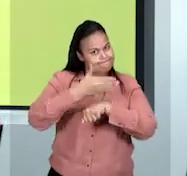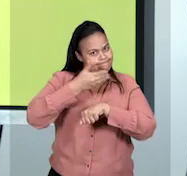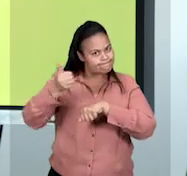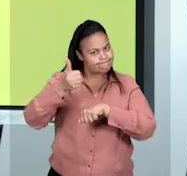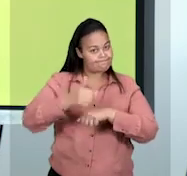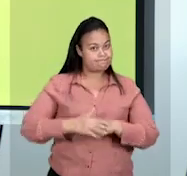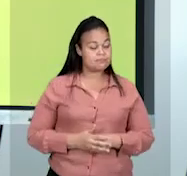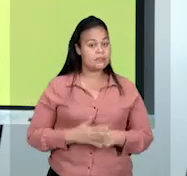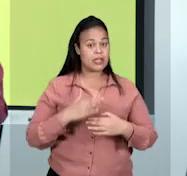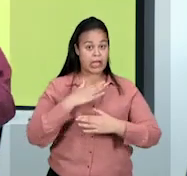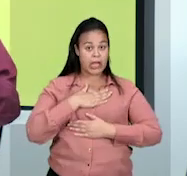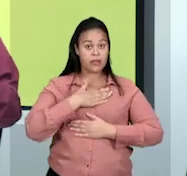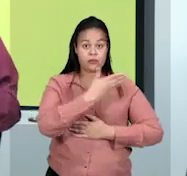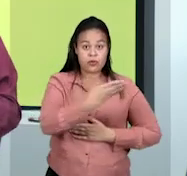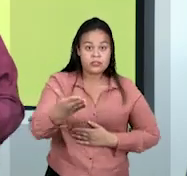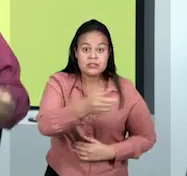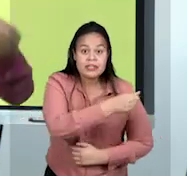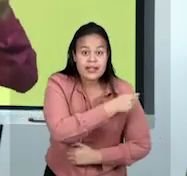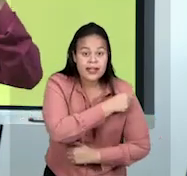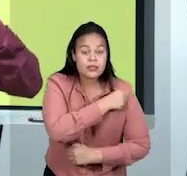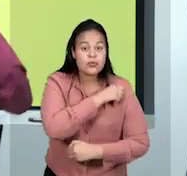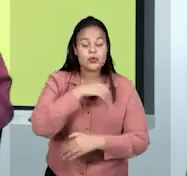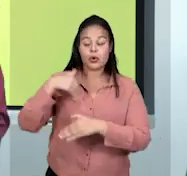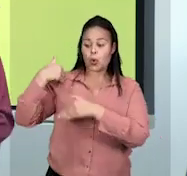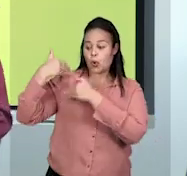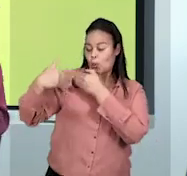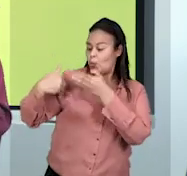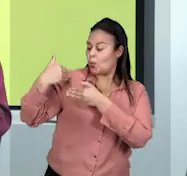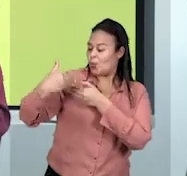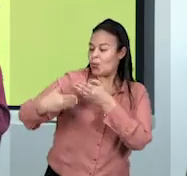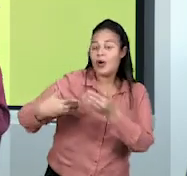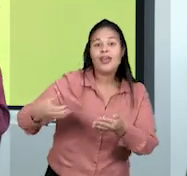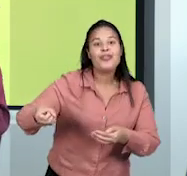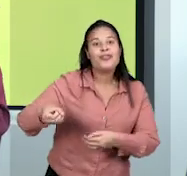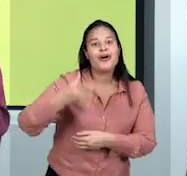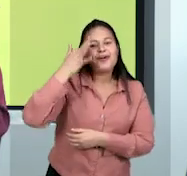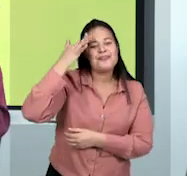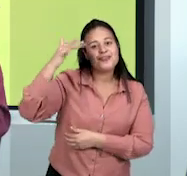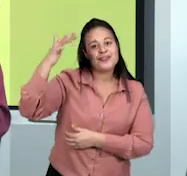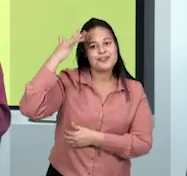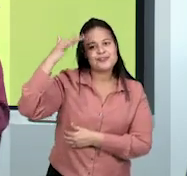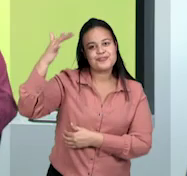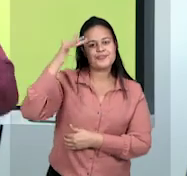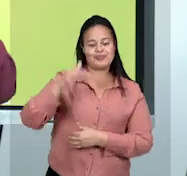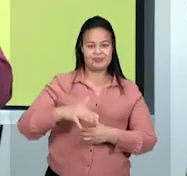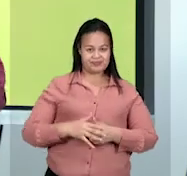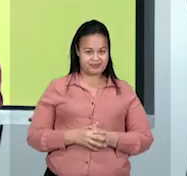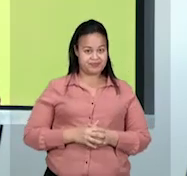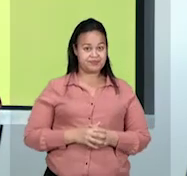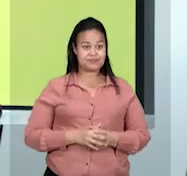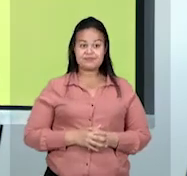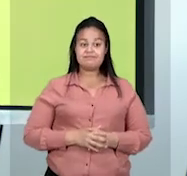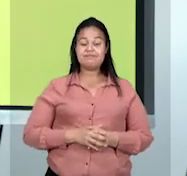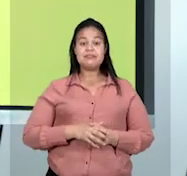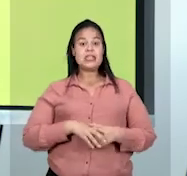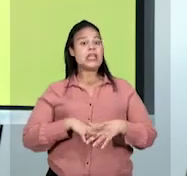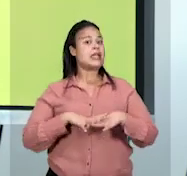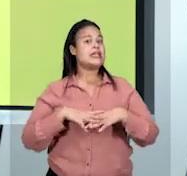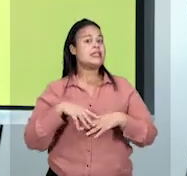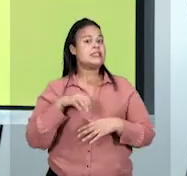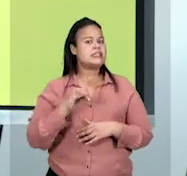caros alunos, estamos construindo esta nova filosofia. Todas as vezes que nós